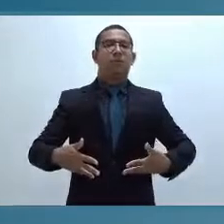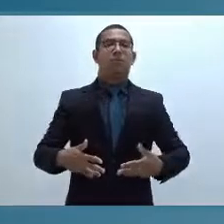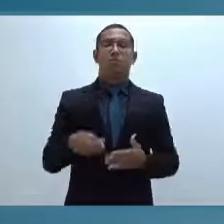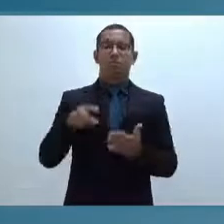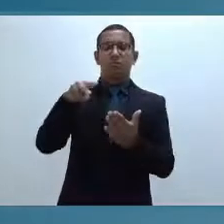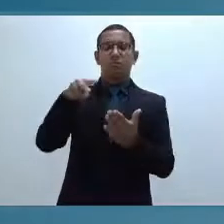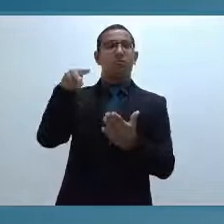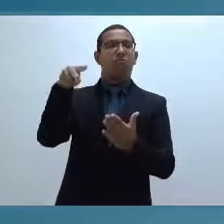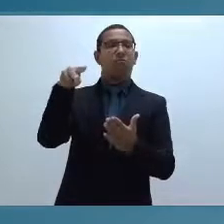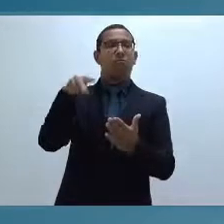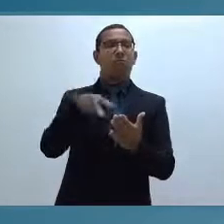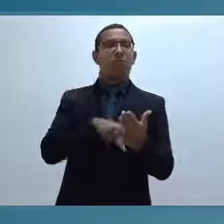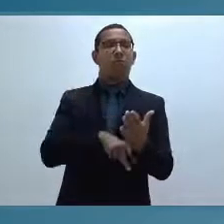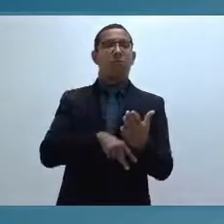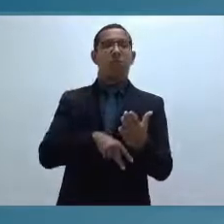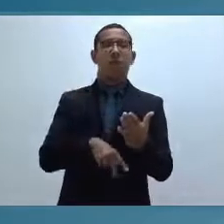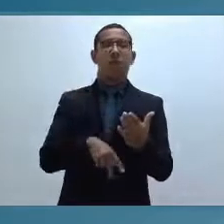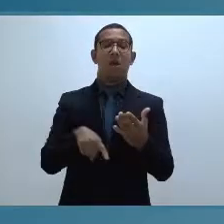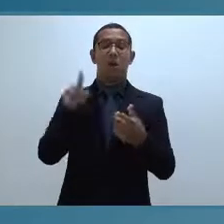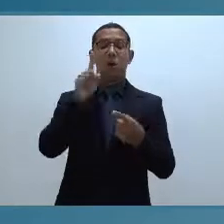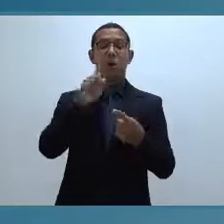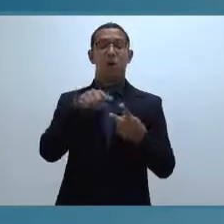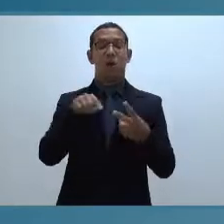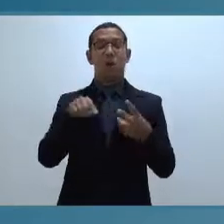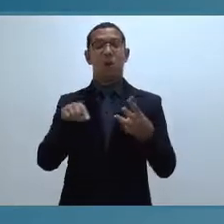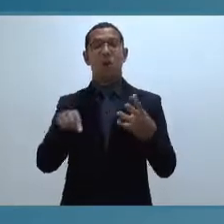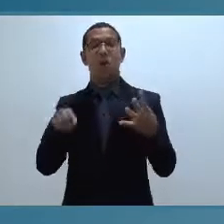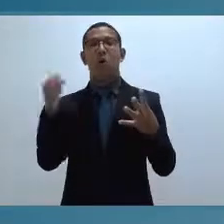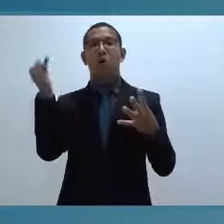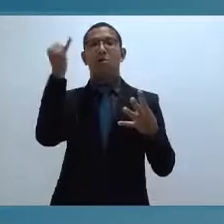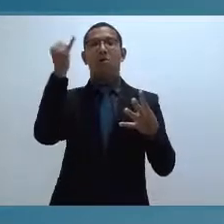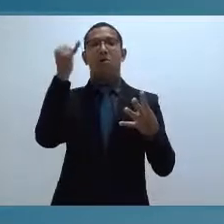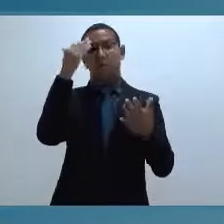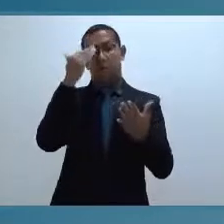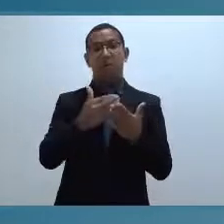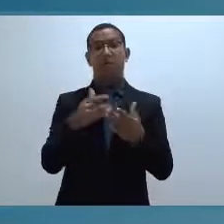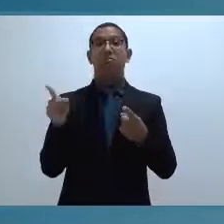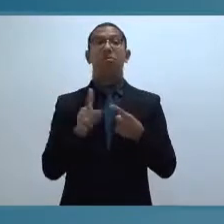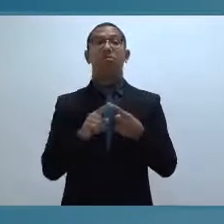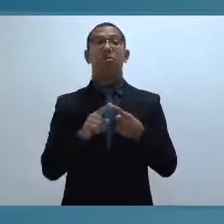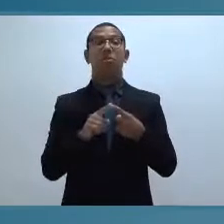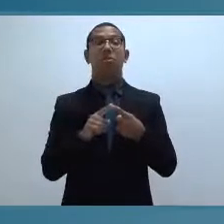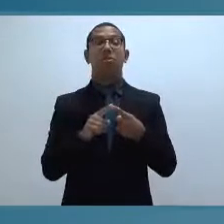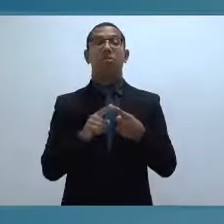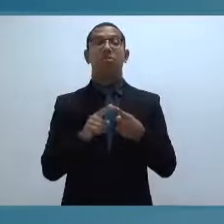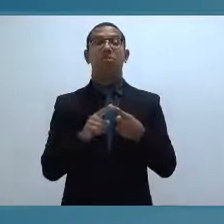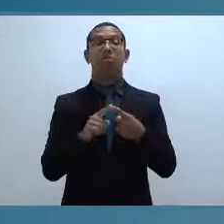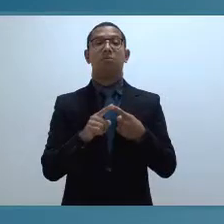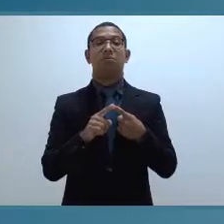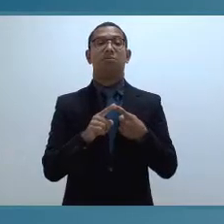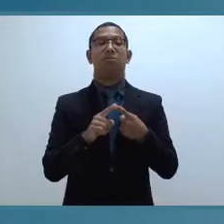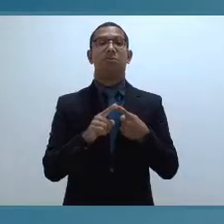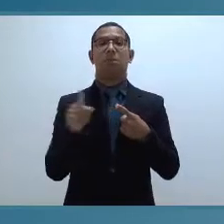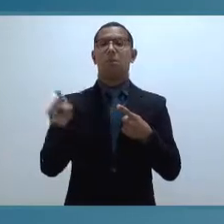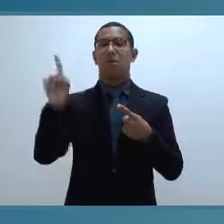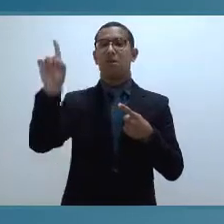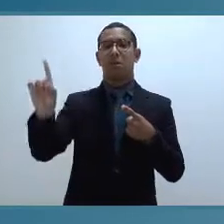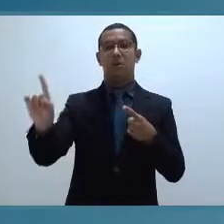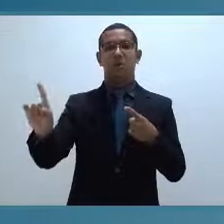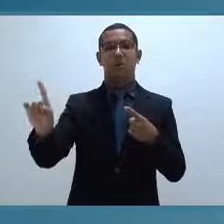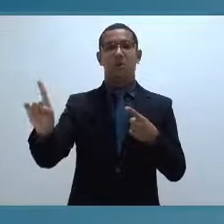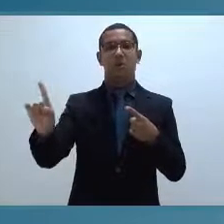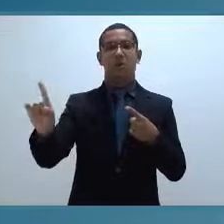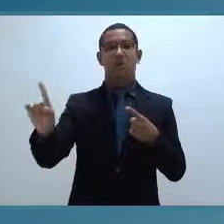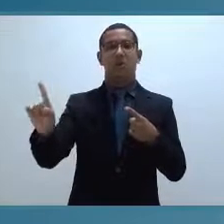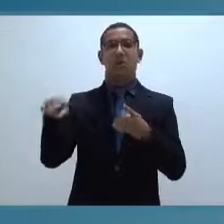aberta, deverá levar em conta os seguintes requisitos. 1. Para habilitação do candidato. 1. A